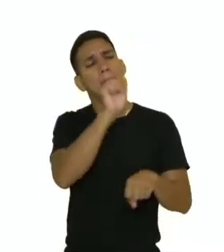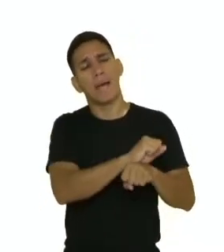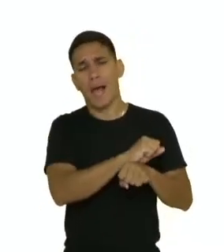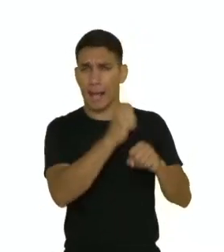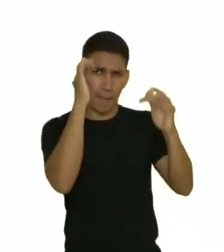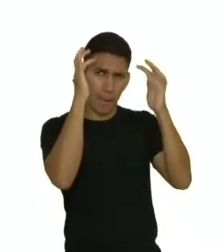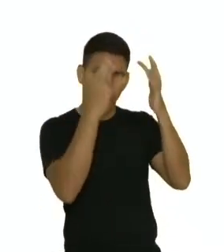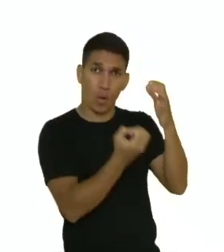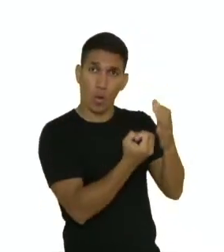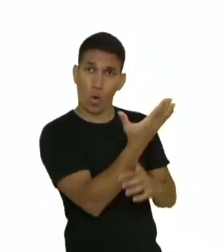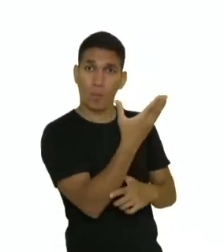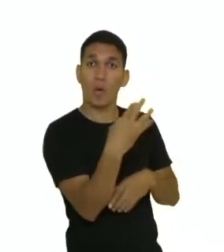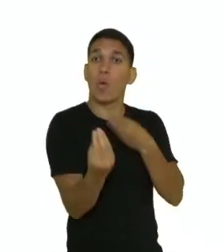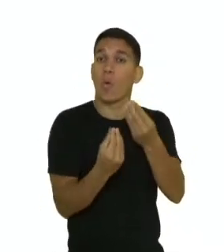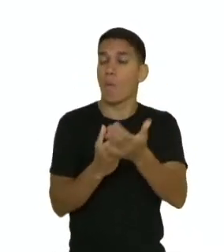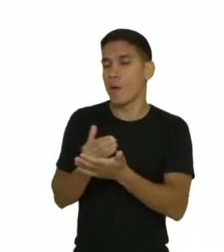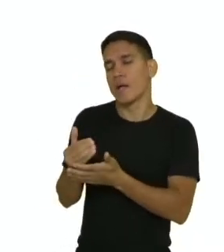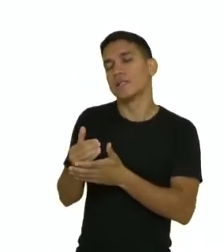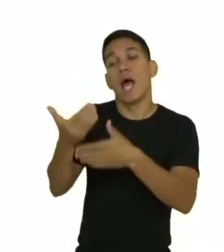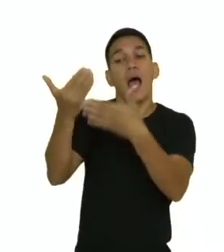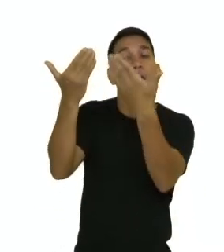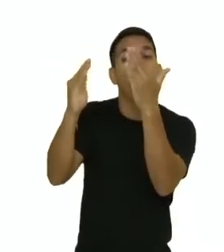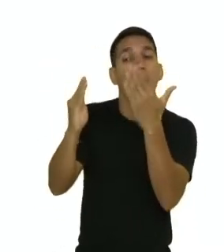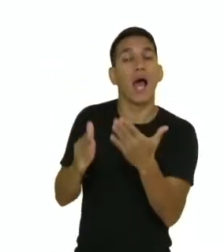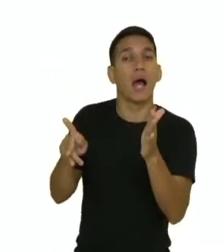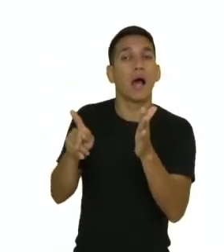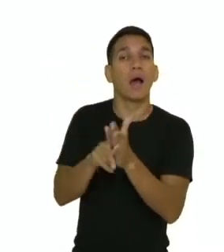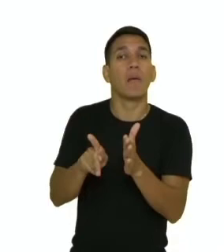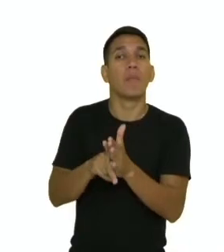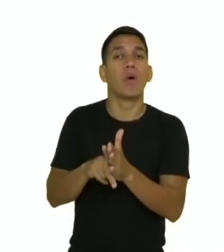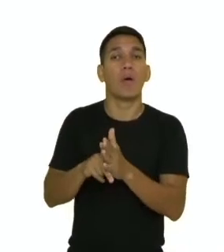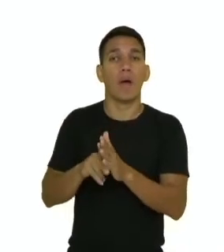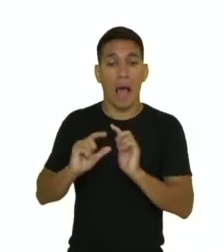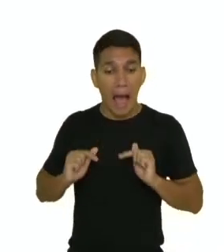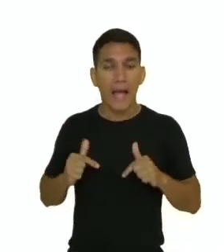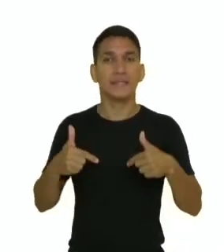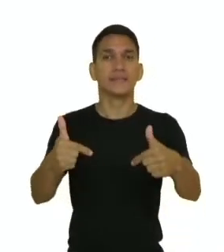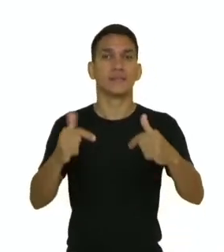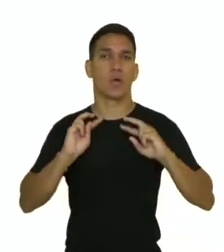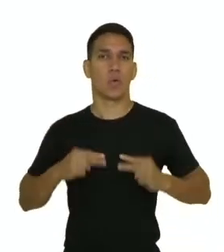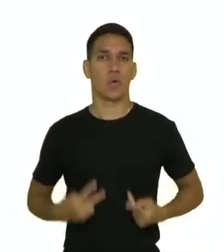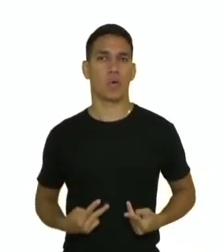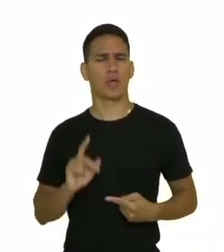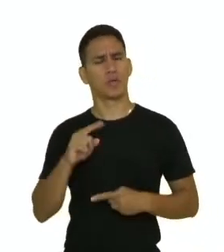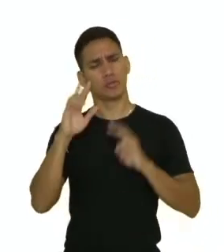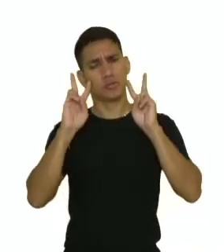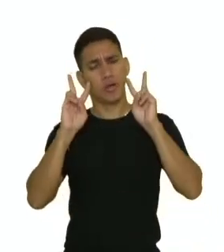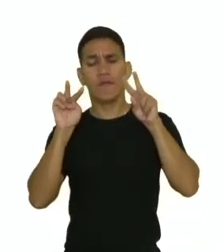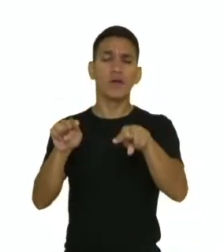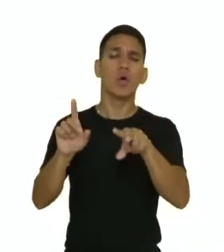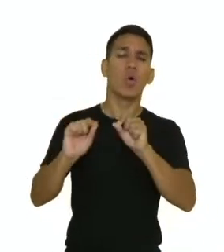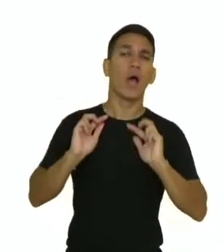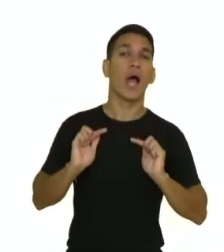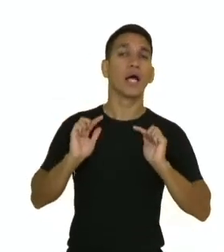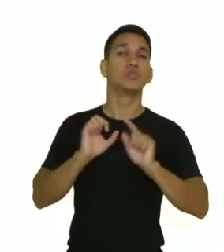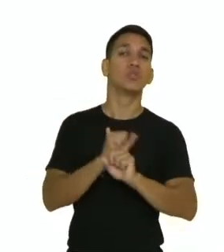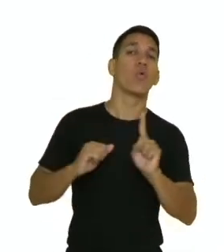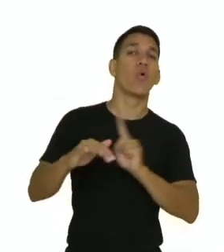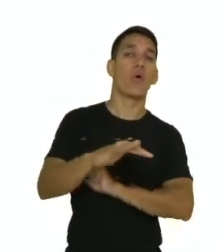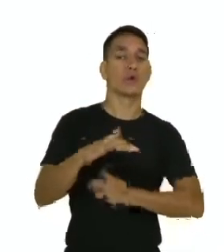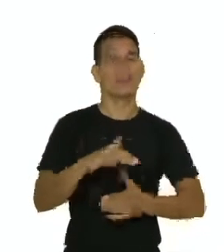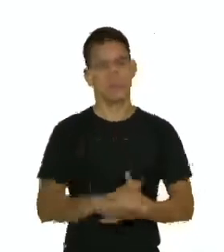da natureza e começa a fazer a análise da ação humana, né? Vamos nos voltar a pensar sobre a